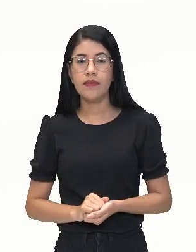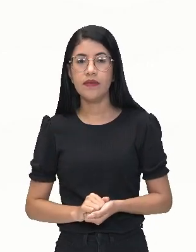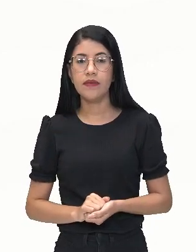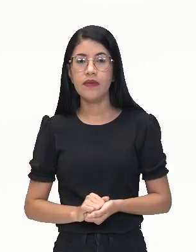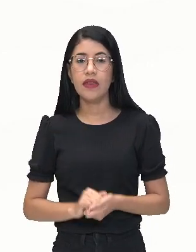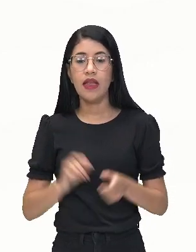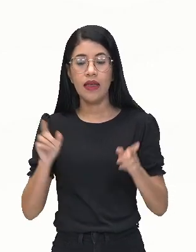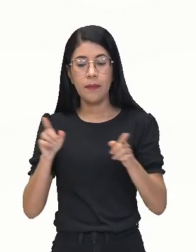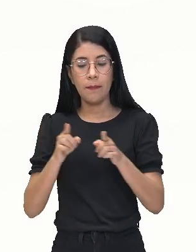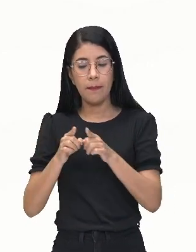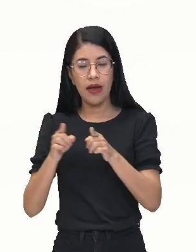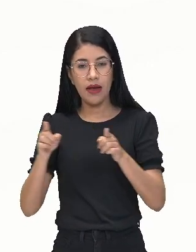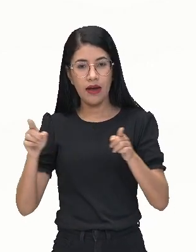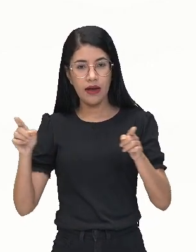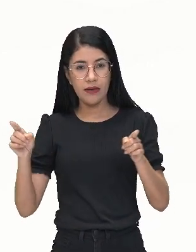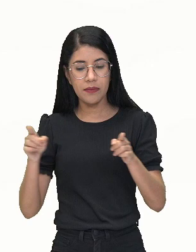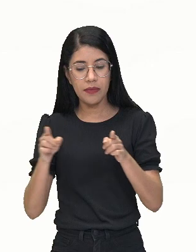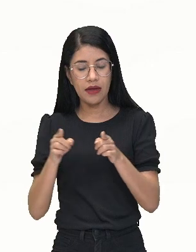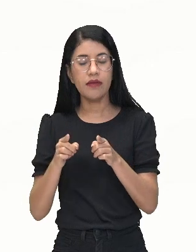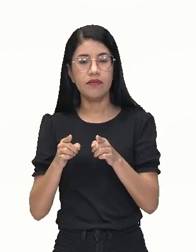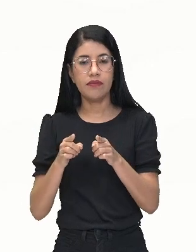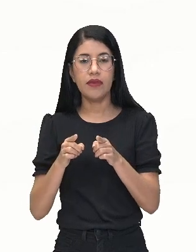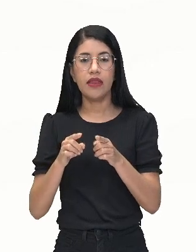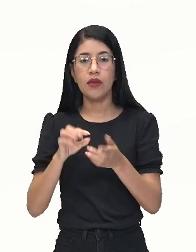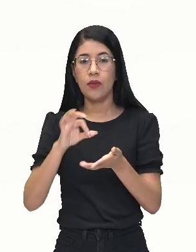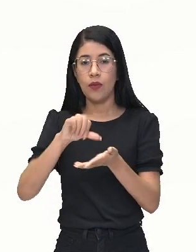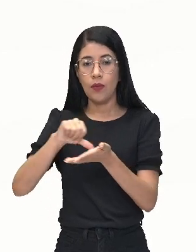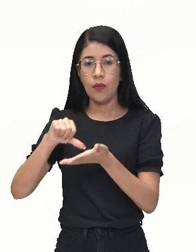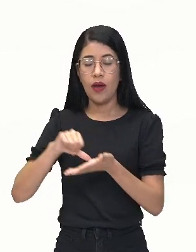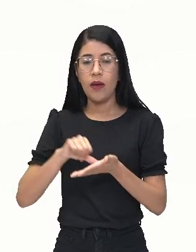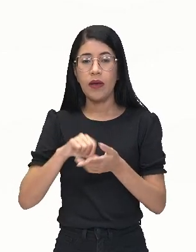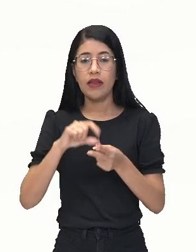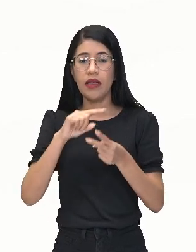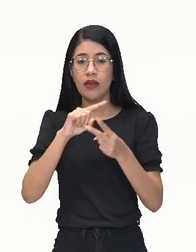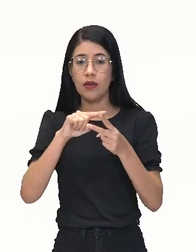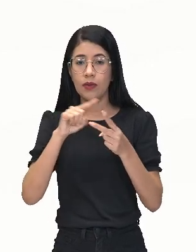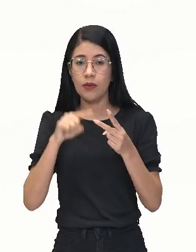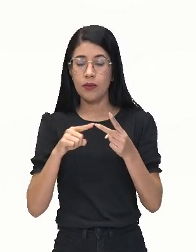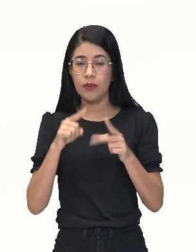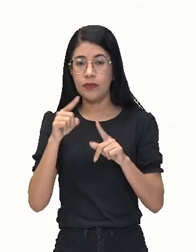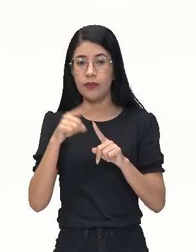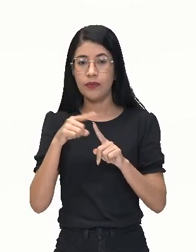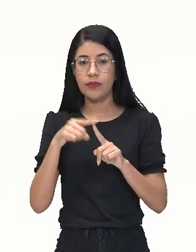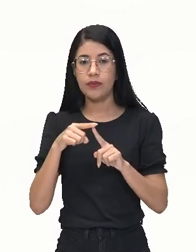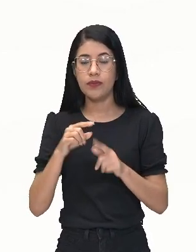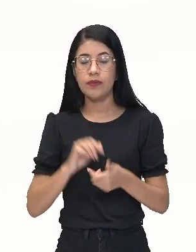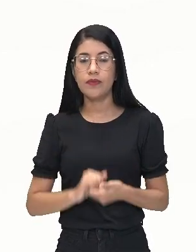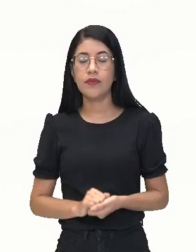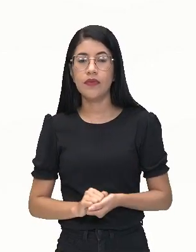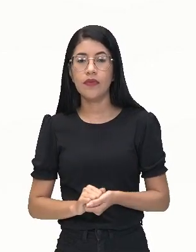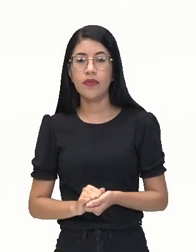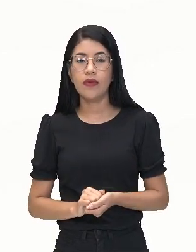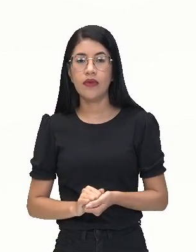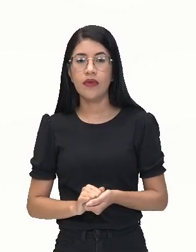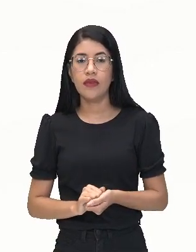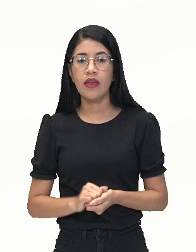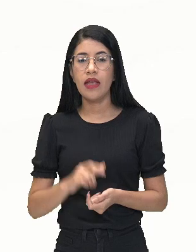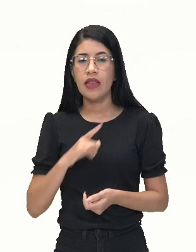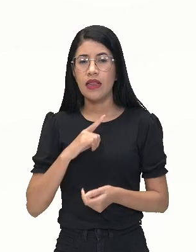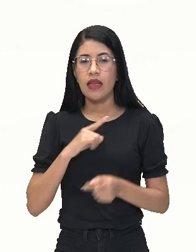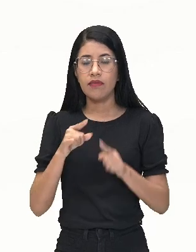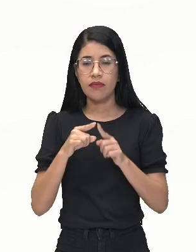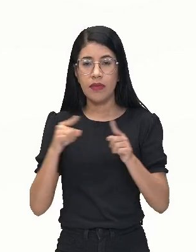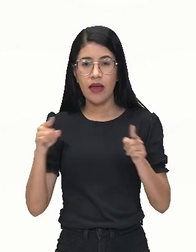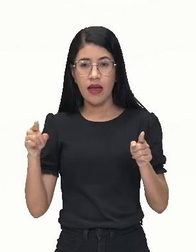escala cartográfica, não é isso? Que se divide em dois tipos, tá ok, gente? É a escala gráfica, que